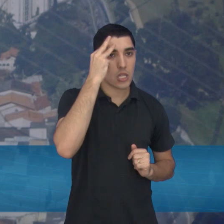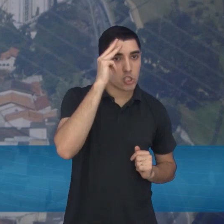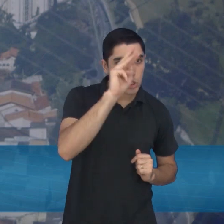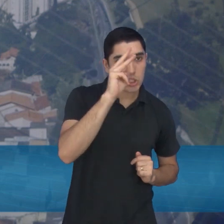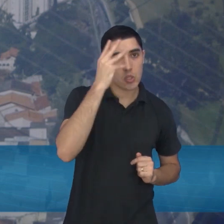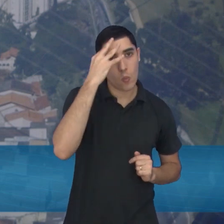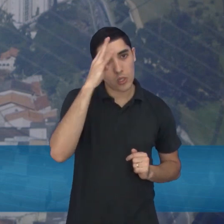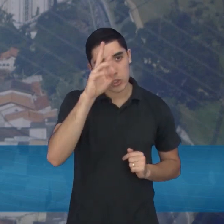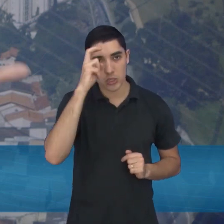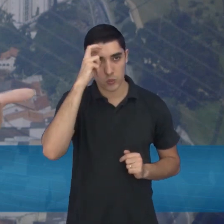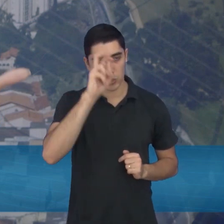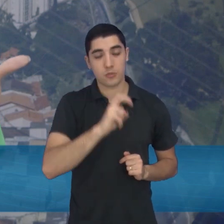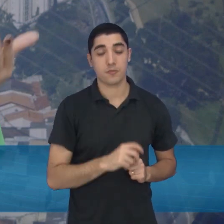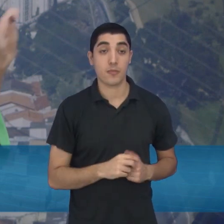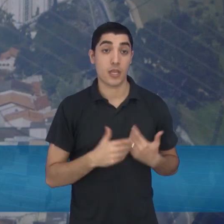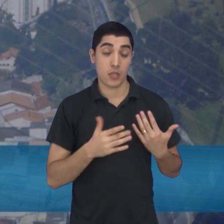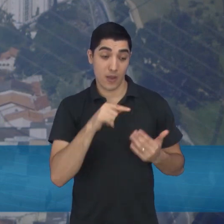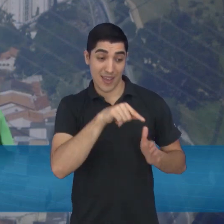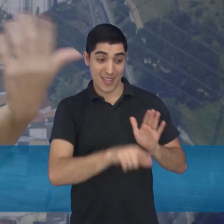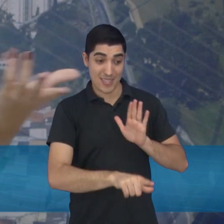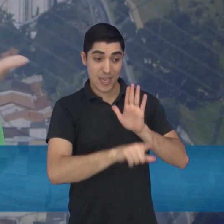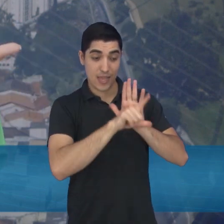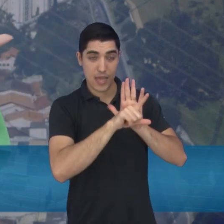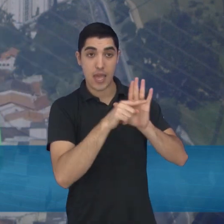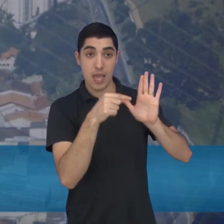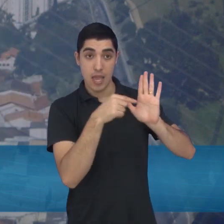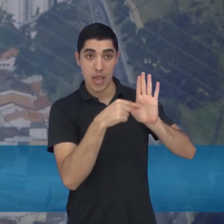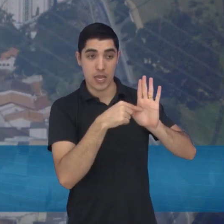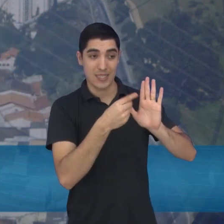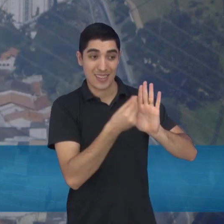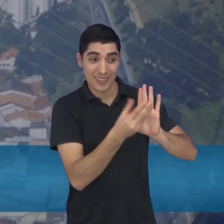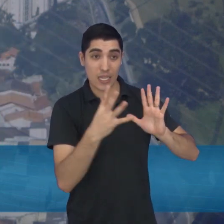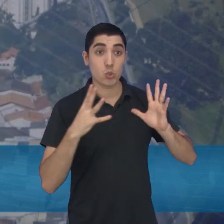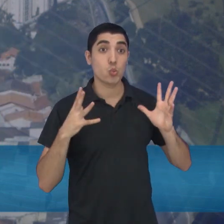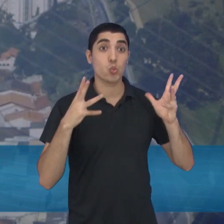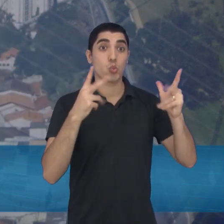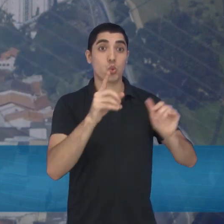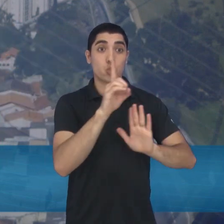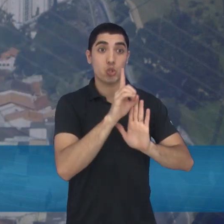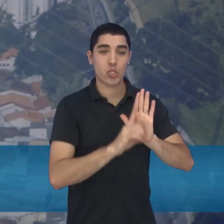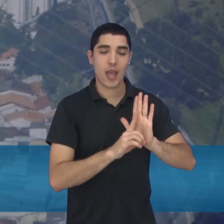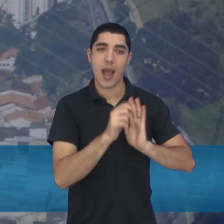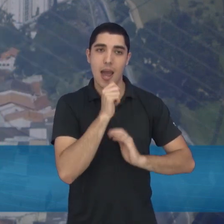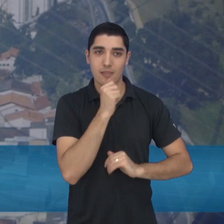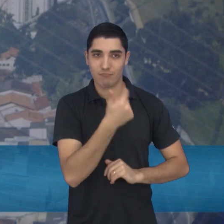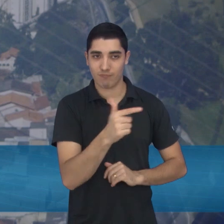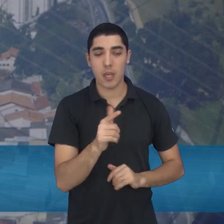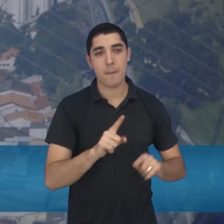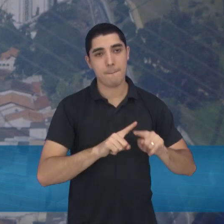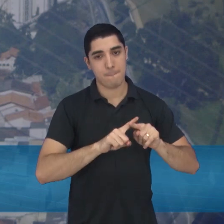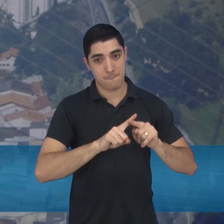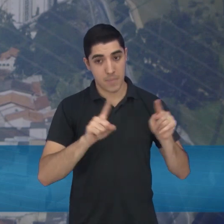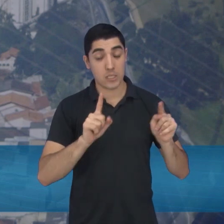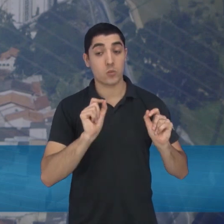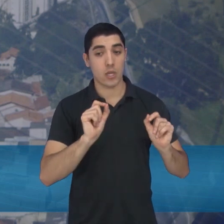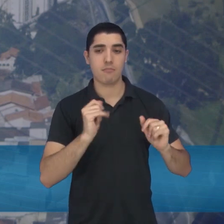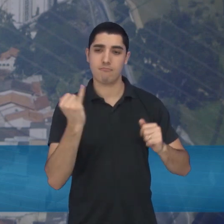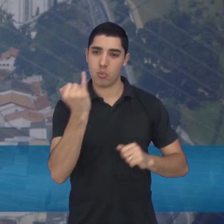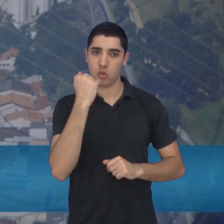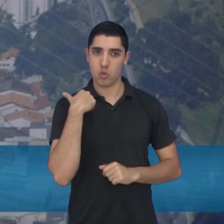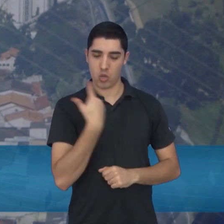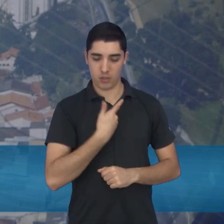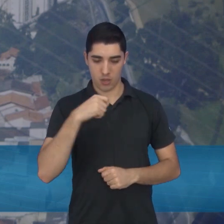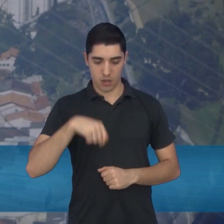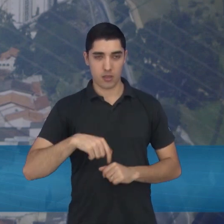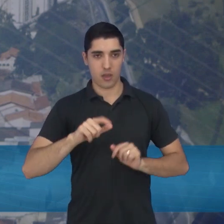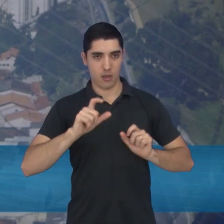regulamentação. Infelizmente, não são todas que ainda têm todos esses direitos, mas é importante a gente frisar aqui, é nosso papel também como TV